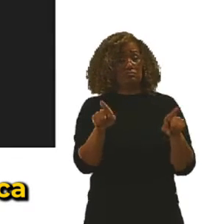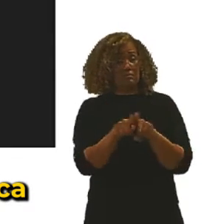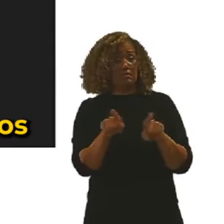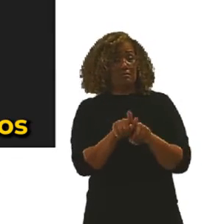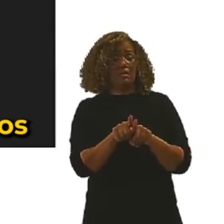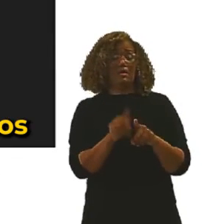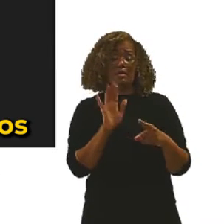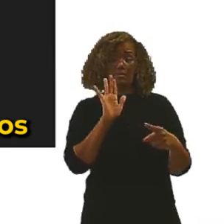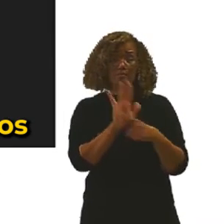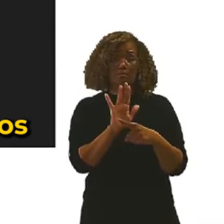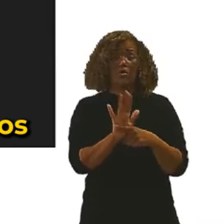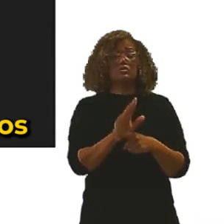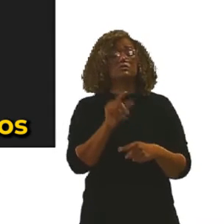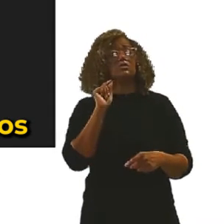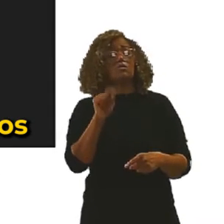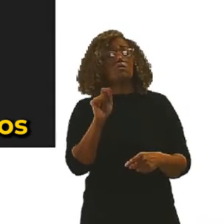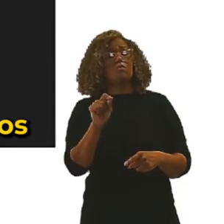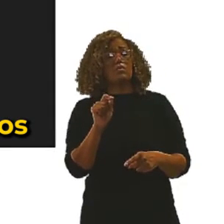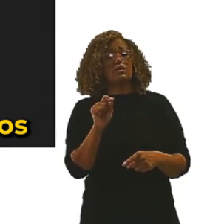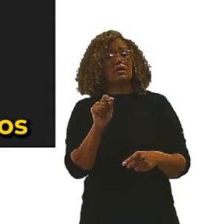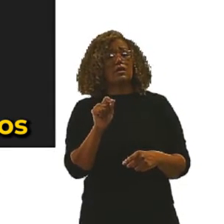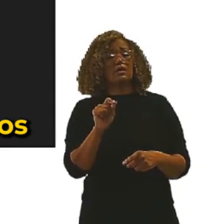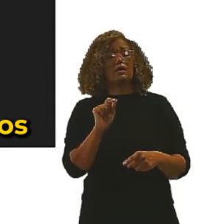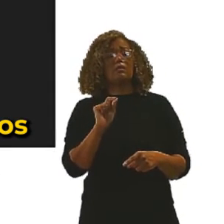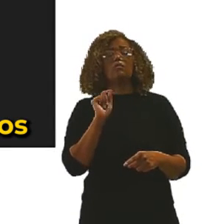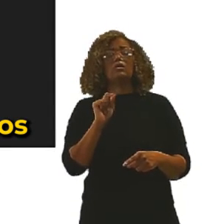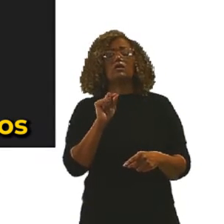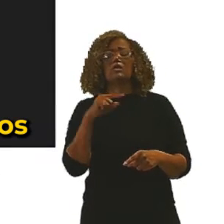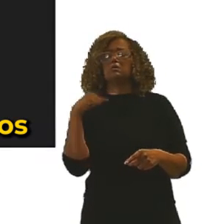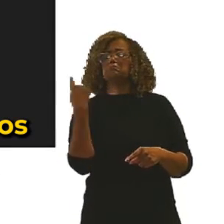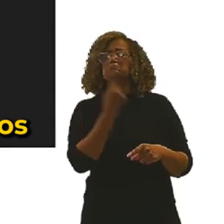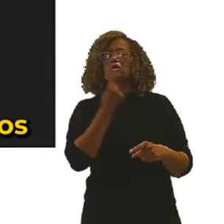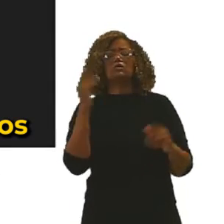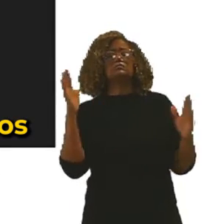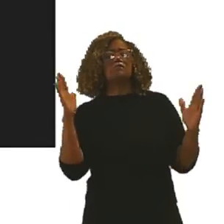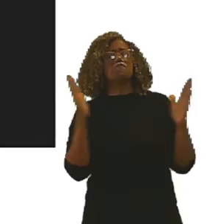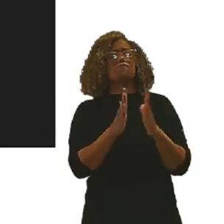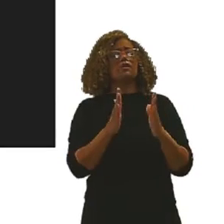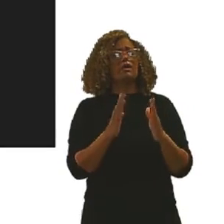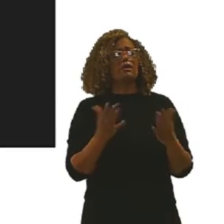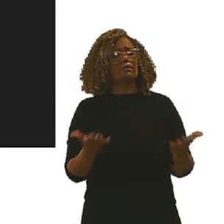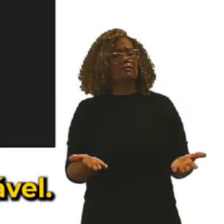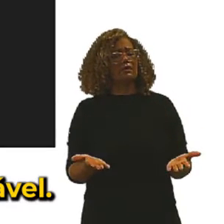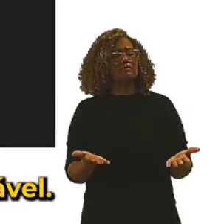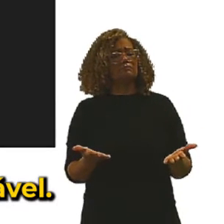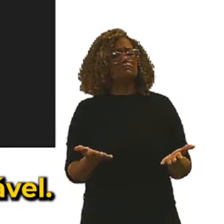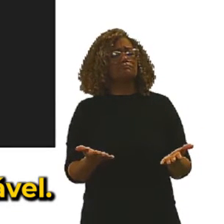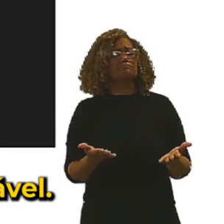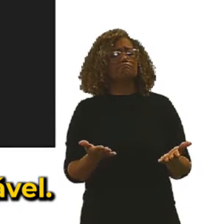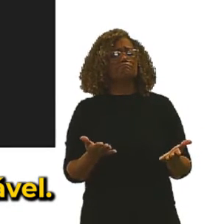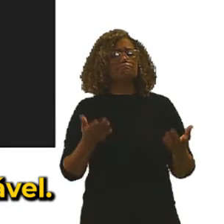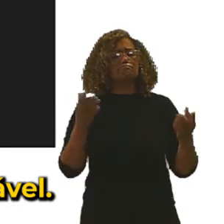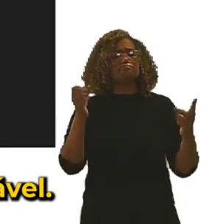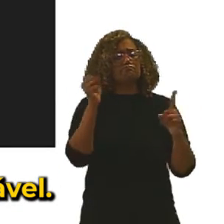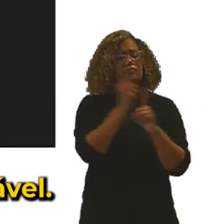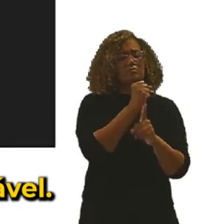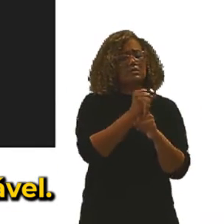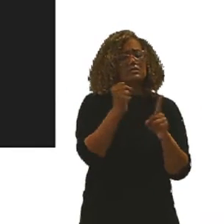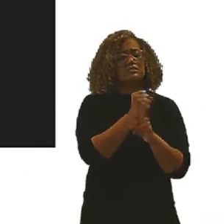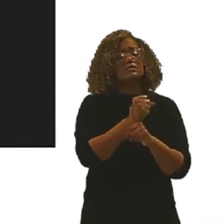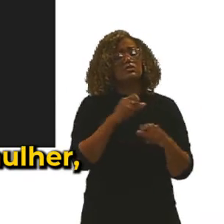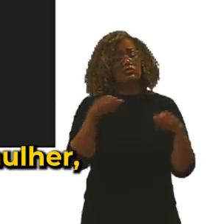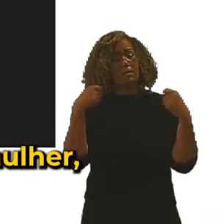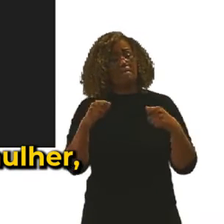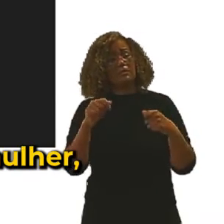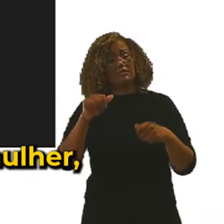Câmara Técnica para nos trazer um norte do que estamos enfrentando, né, especialmente sobre o olhar do feminicídio como um fenômeno